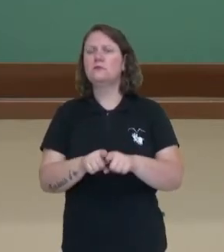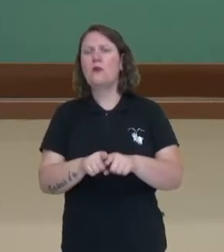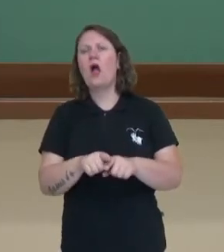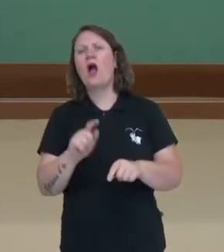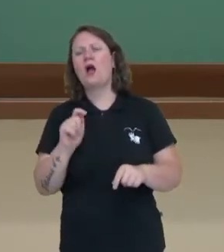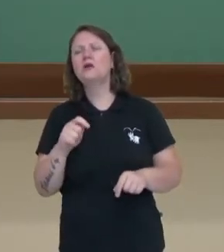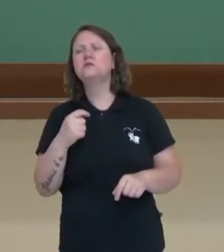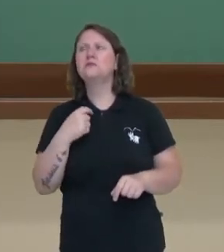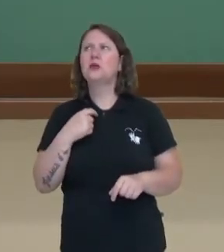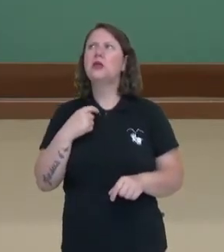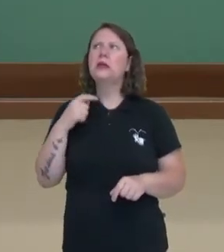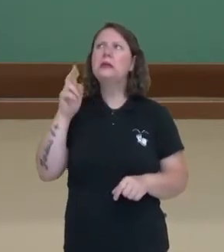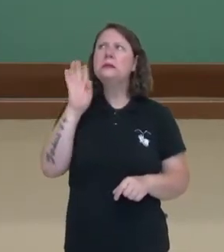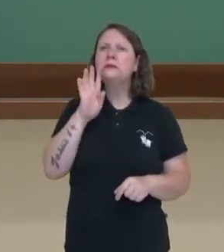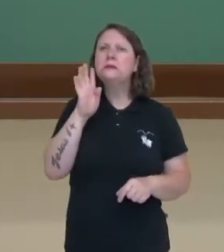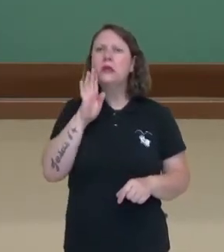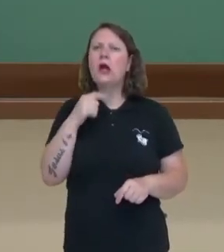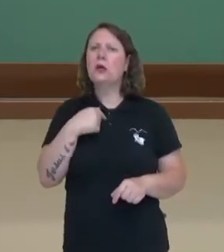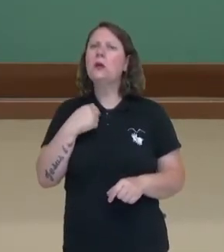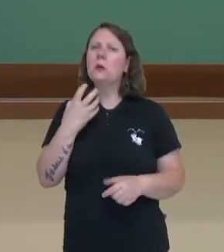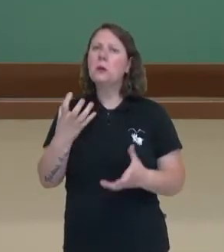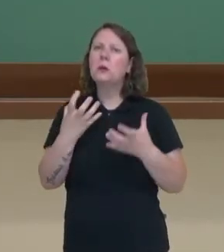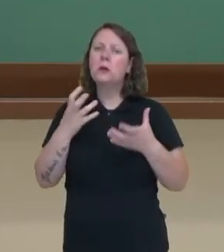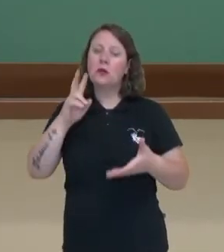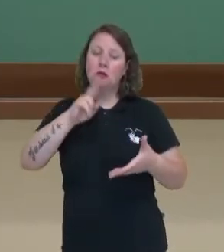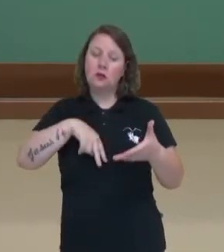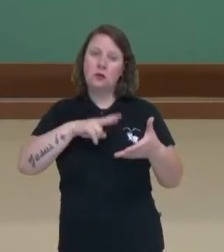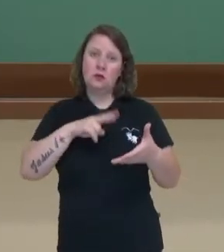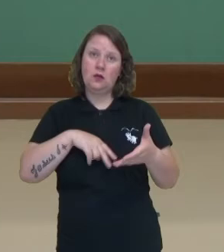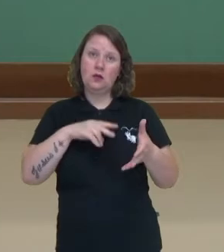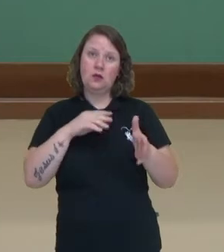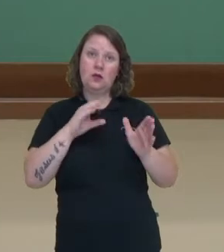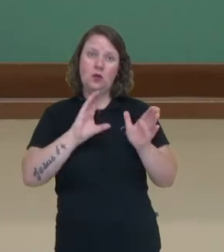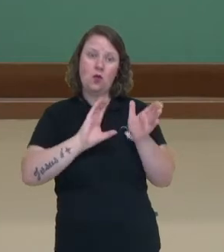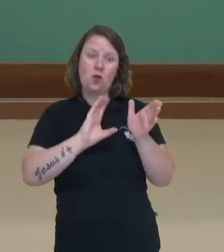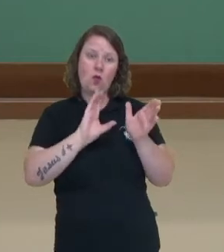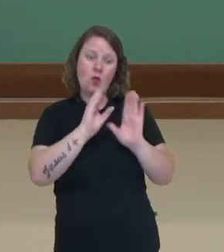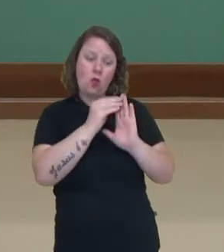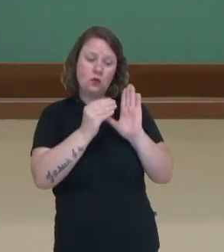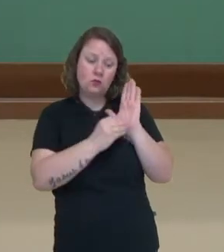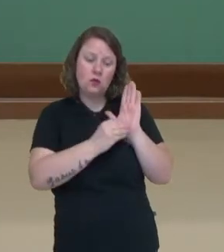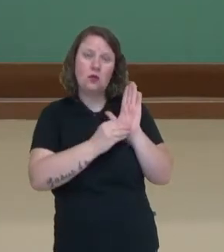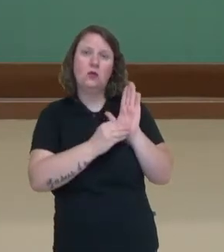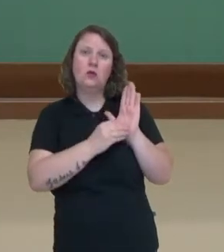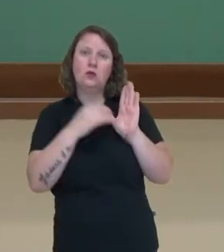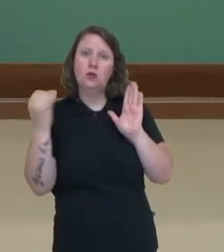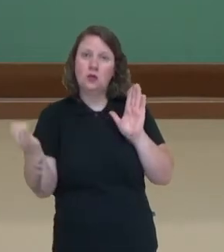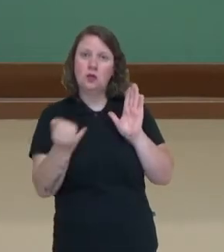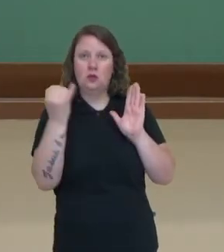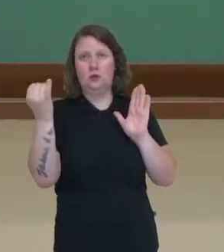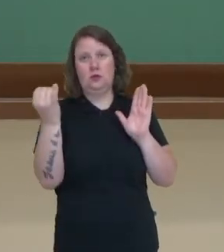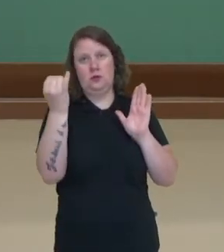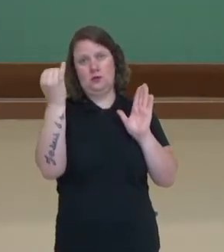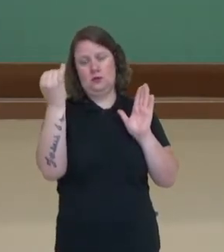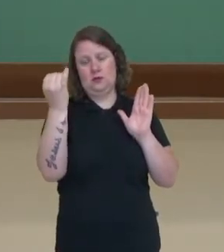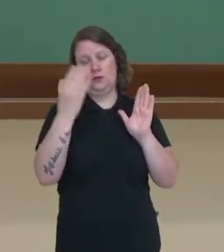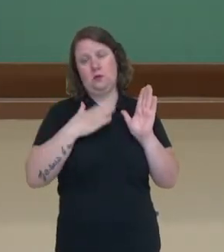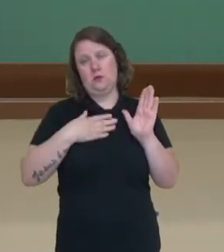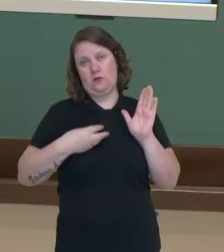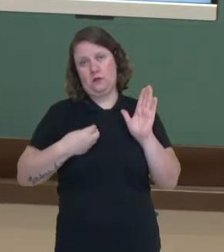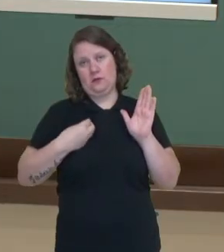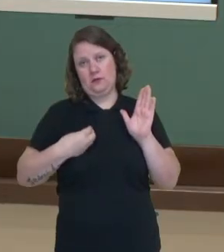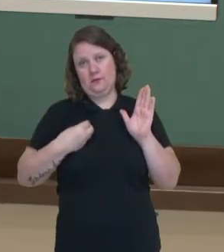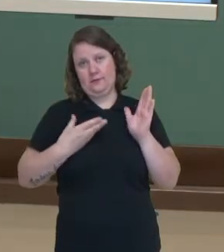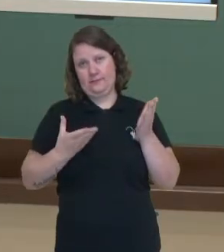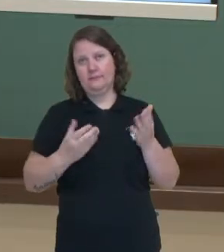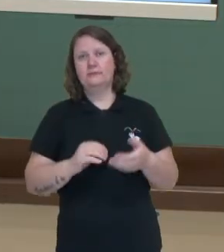aquele texto é do seu interesse ou não, se o conteúdo abordado é importante para o leitor. E depois, nós temos